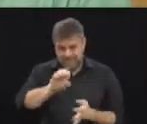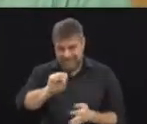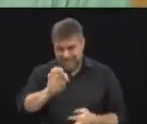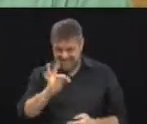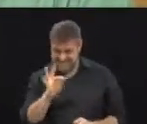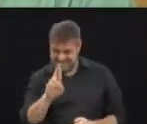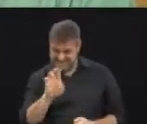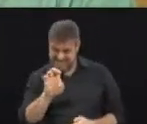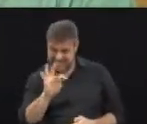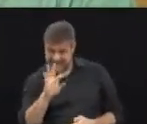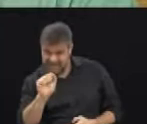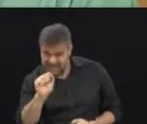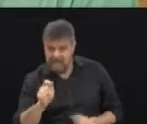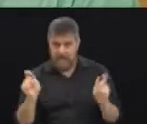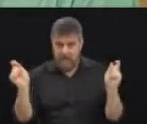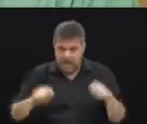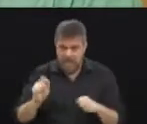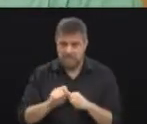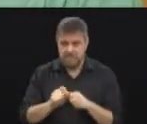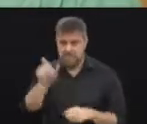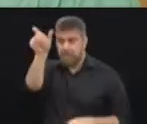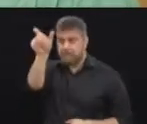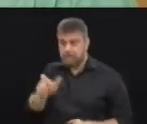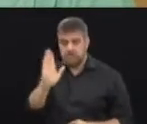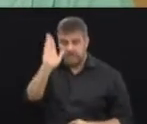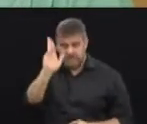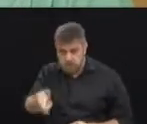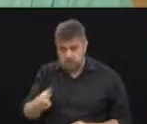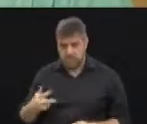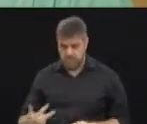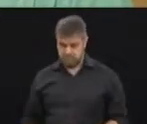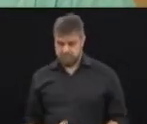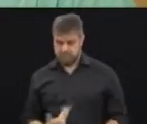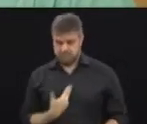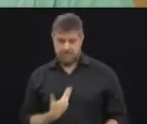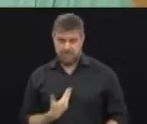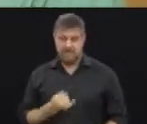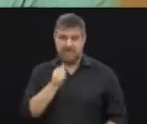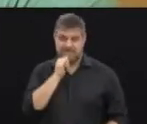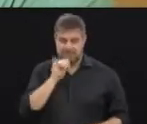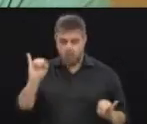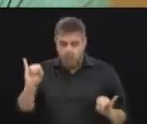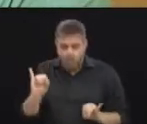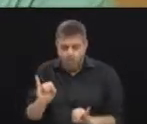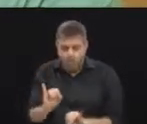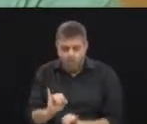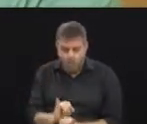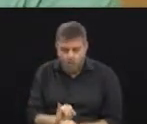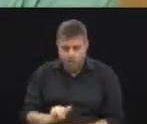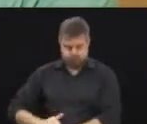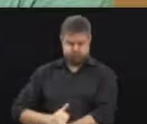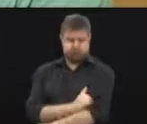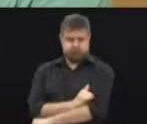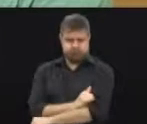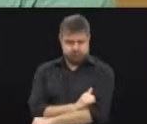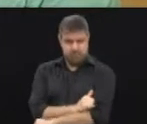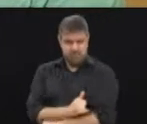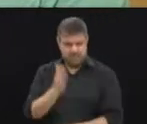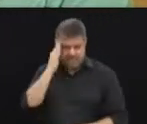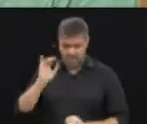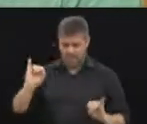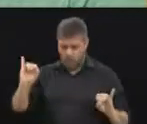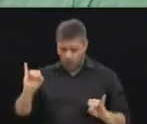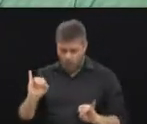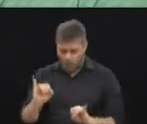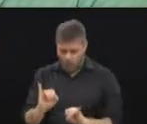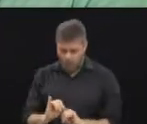você pode utilizar em pacientes que foram submetidos a cirurgias. Tanto cirurgia bariátrica, quem era obeso fez a cirurgia